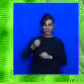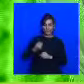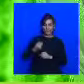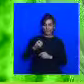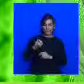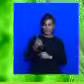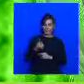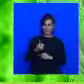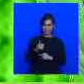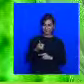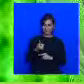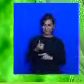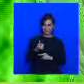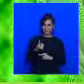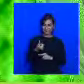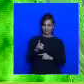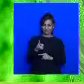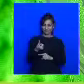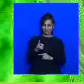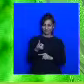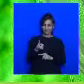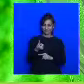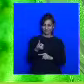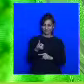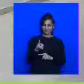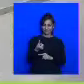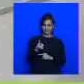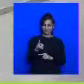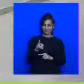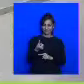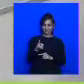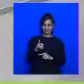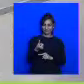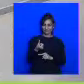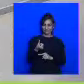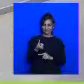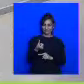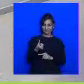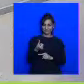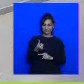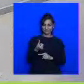número 6, com o ponto diferenciador embaixo do número.